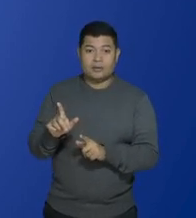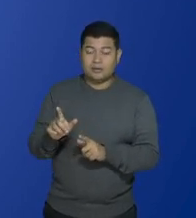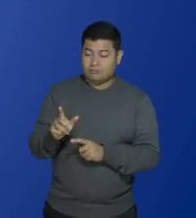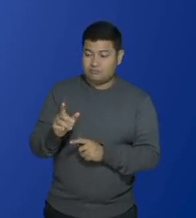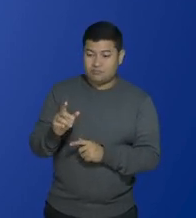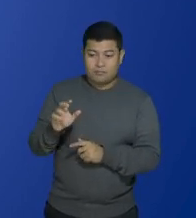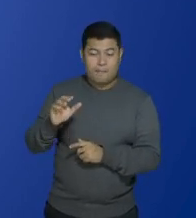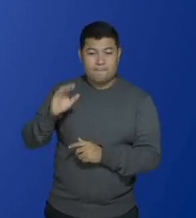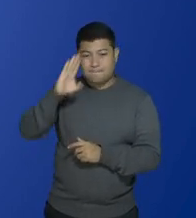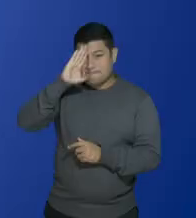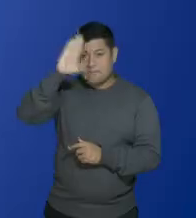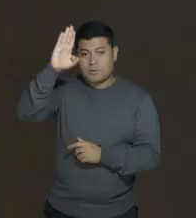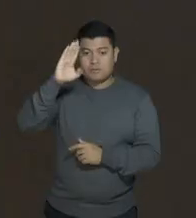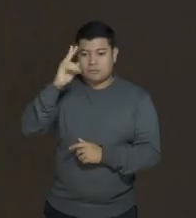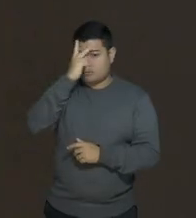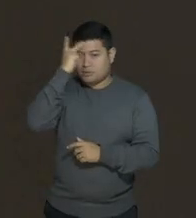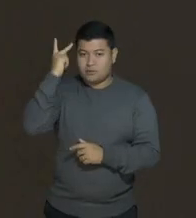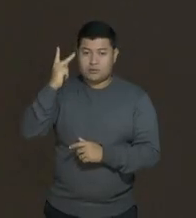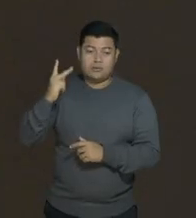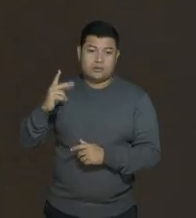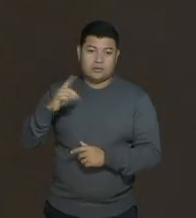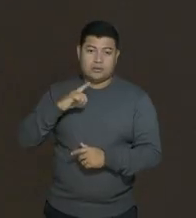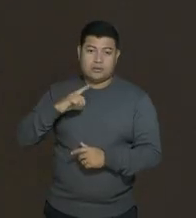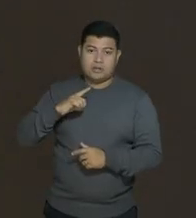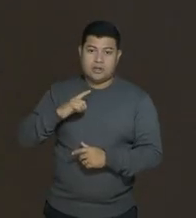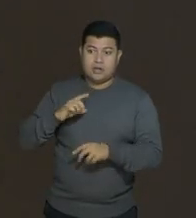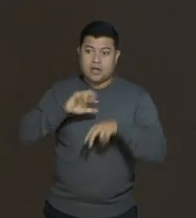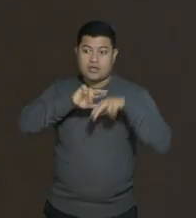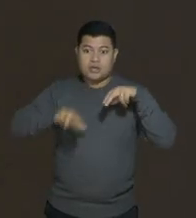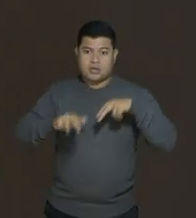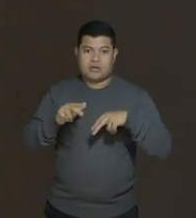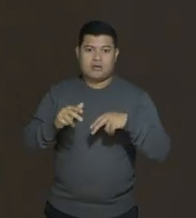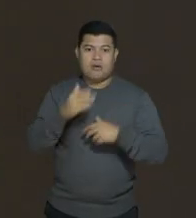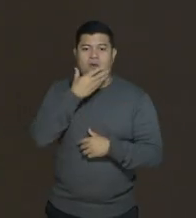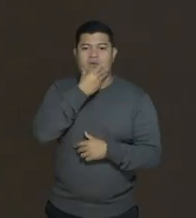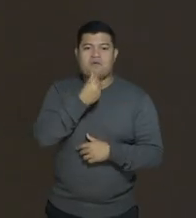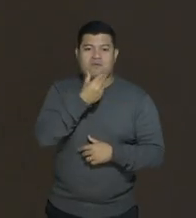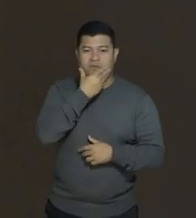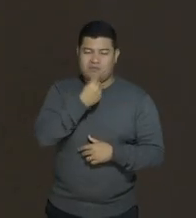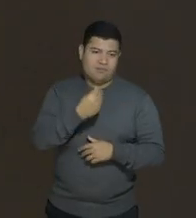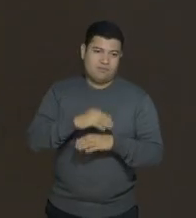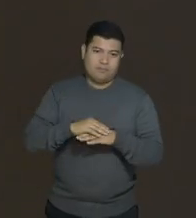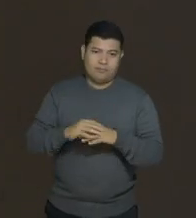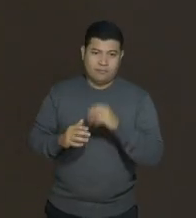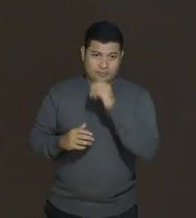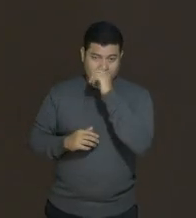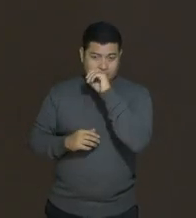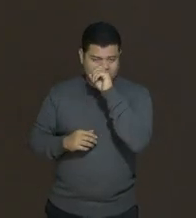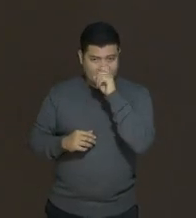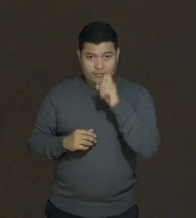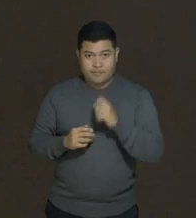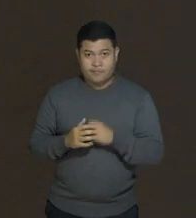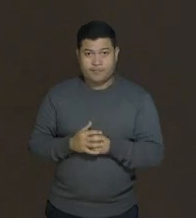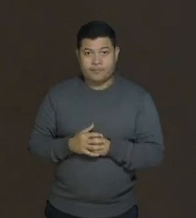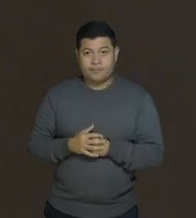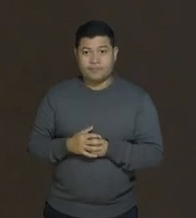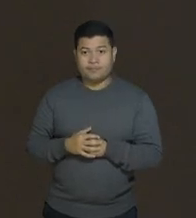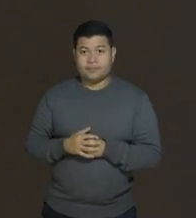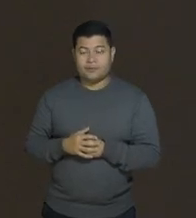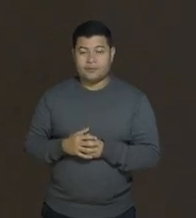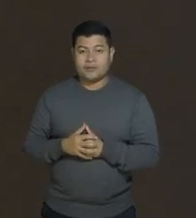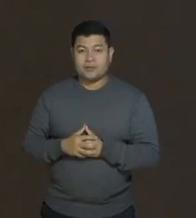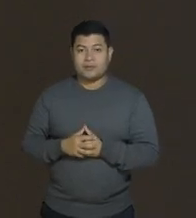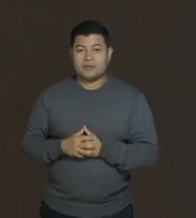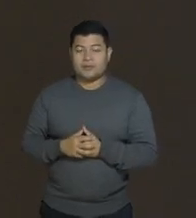masculino. Isso não precisa ser disléxico, tá? Isso é uma coisa dentro do TDAH. Agora deixa eu voltar aqui um